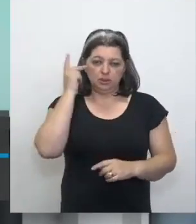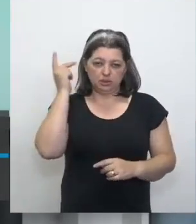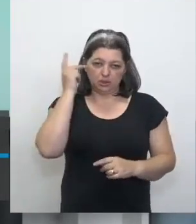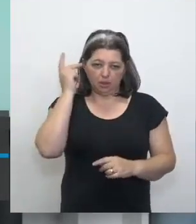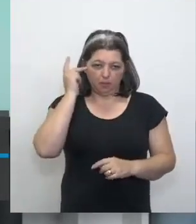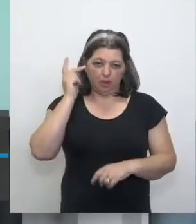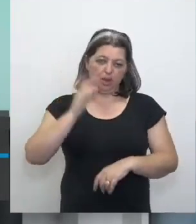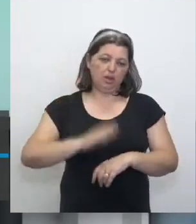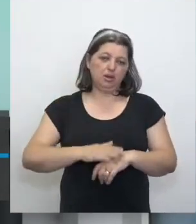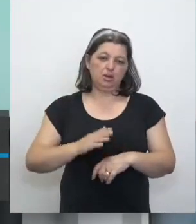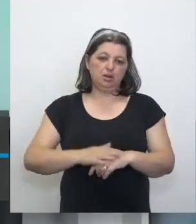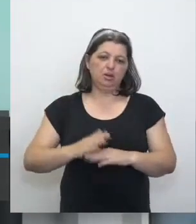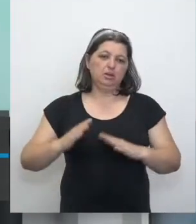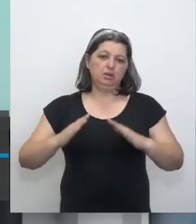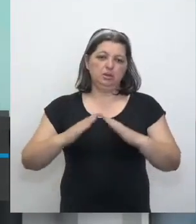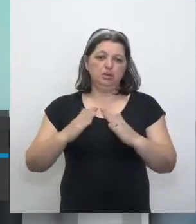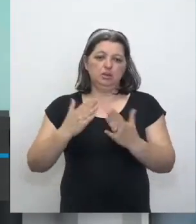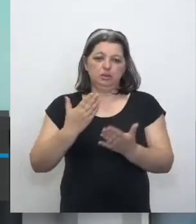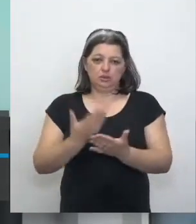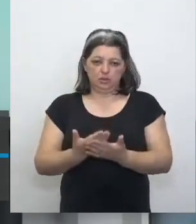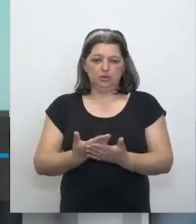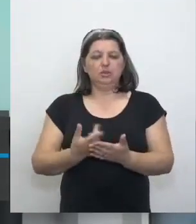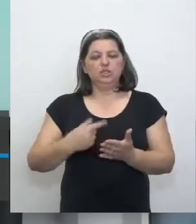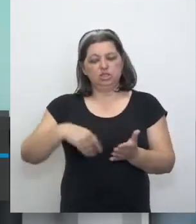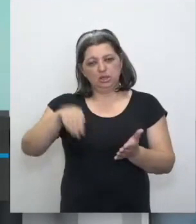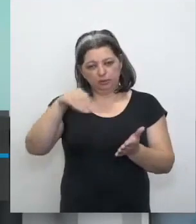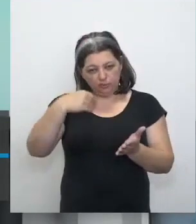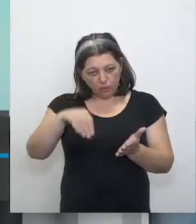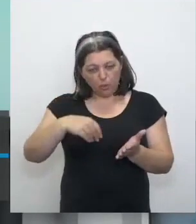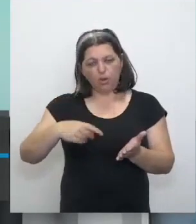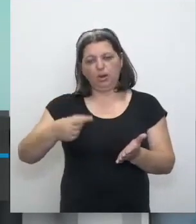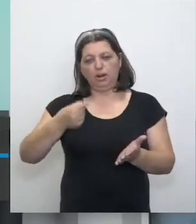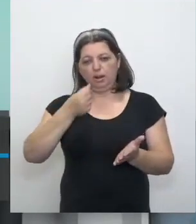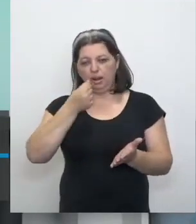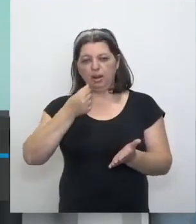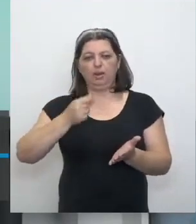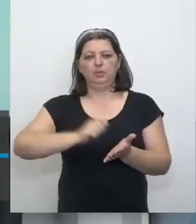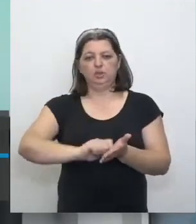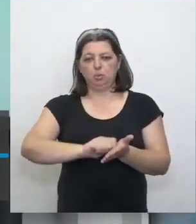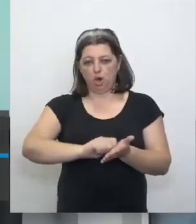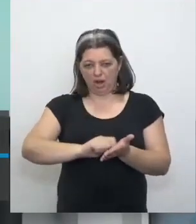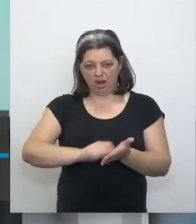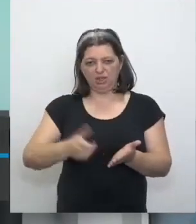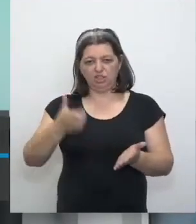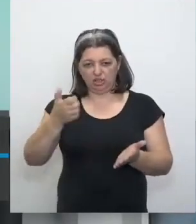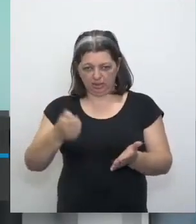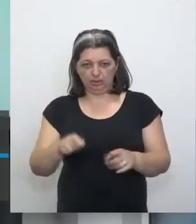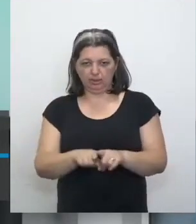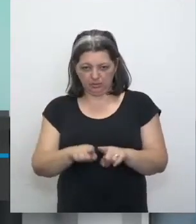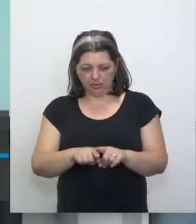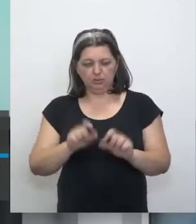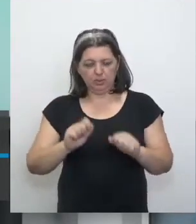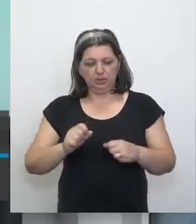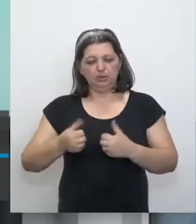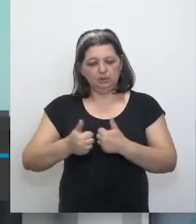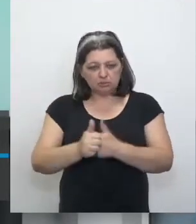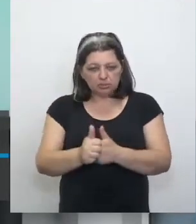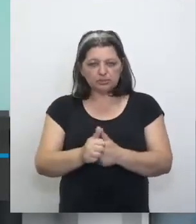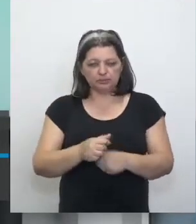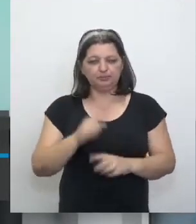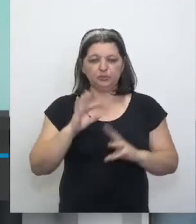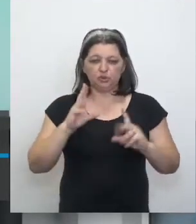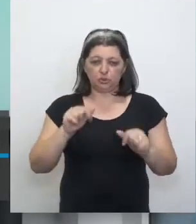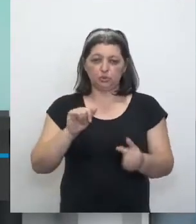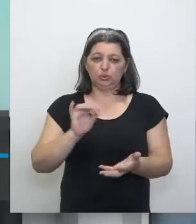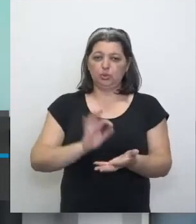Tá bom? Então, separe aí folhas para anotação, lápis, borracha, caneta, para você poder acompanhar todos os cálculos que a gente vai fazer aqui, tá